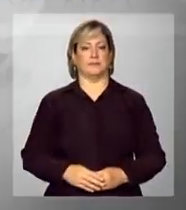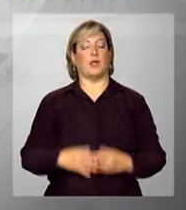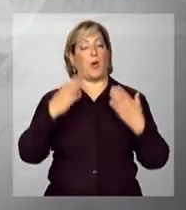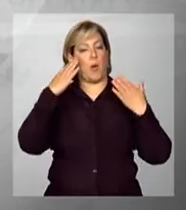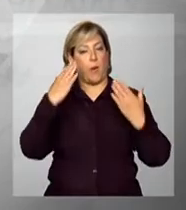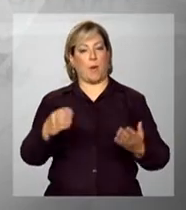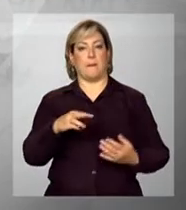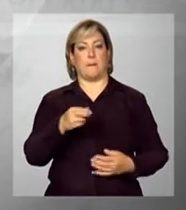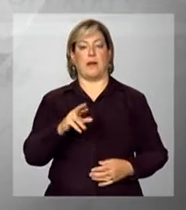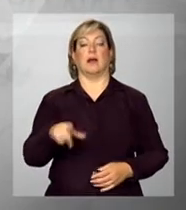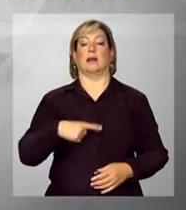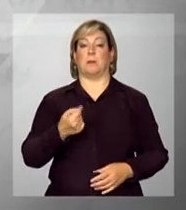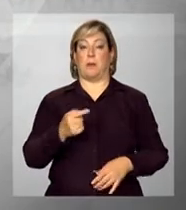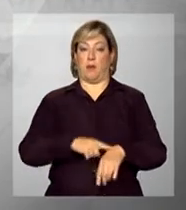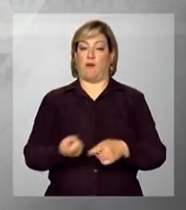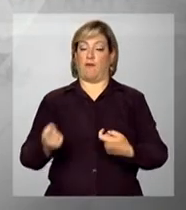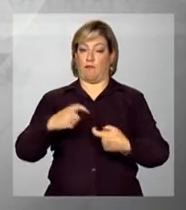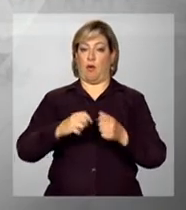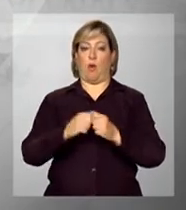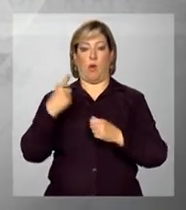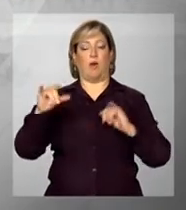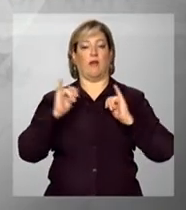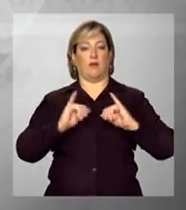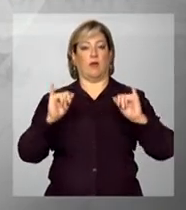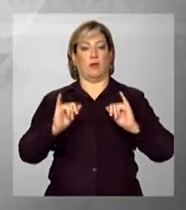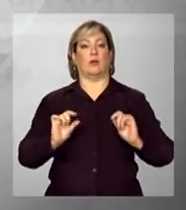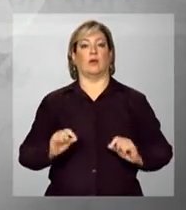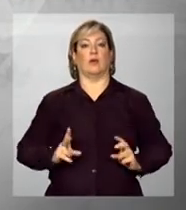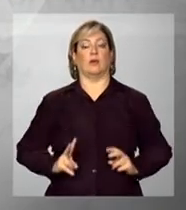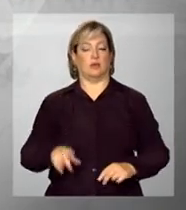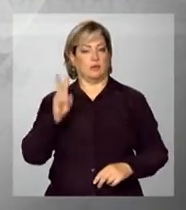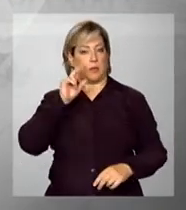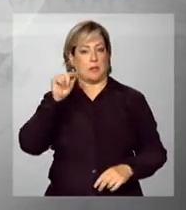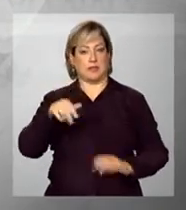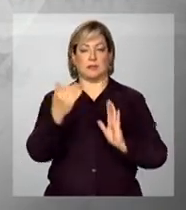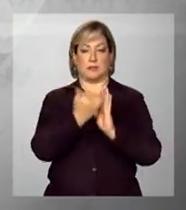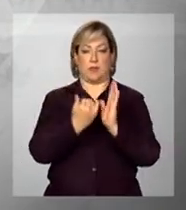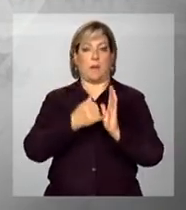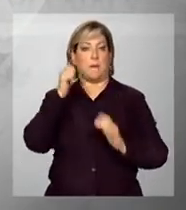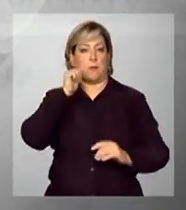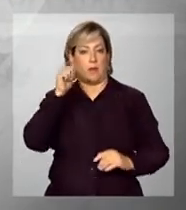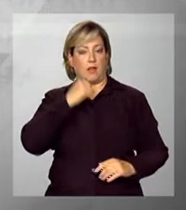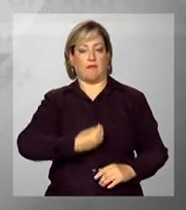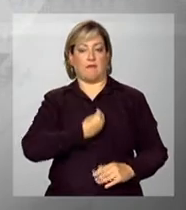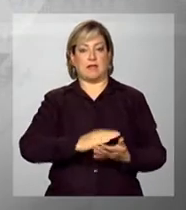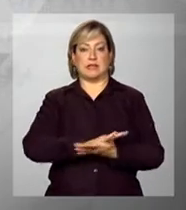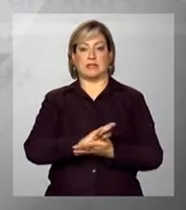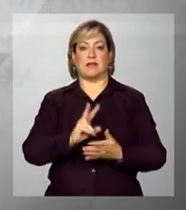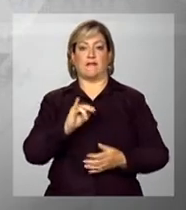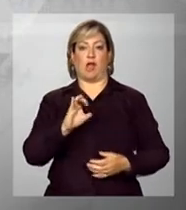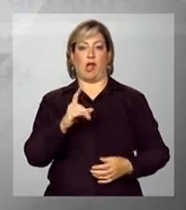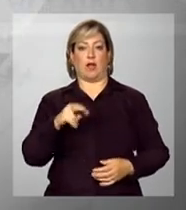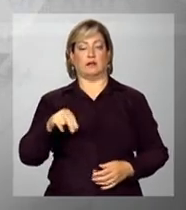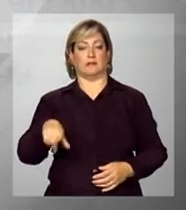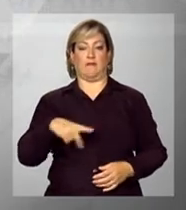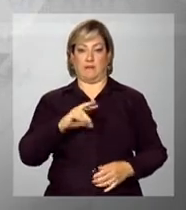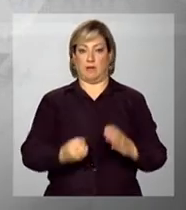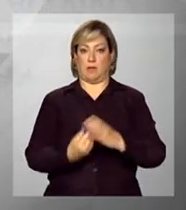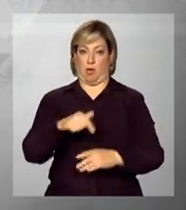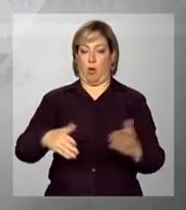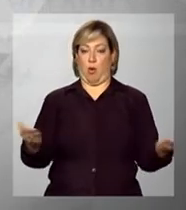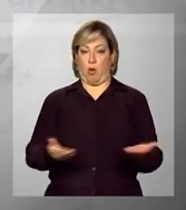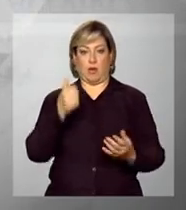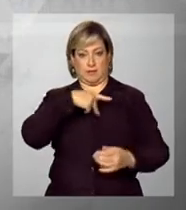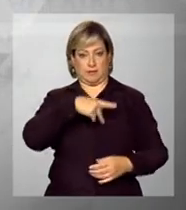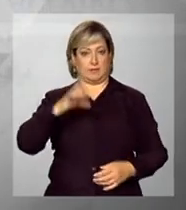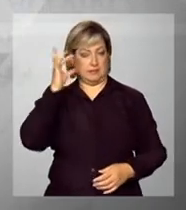Obrigada Mara e daqui a pouco a gente volta com outras informações sobre o programa mulher viver sem violência que será lançado hoje